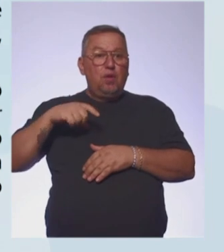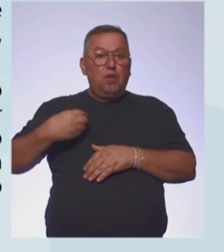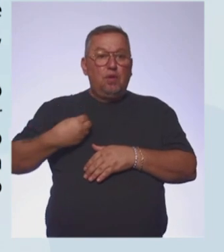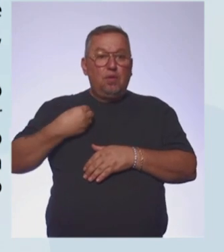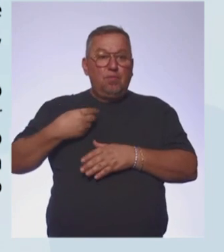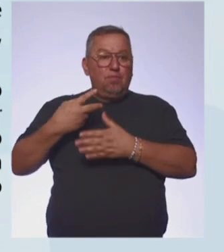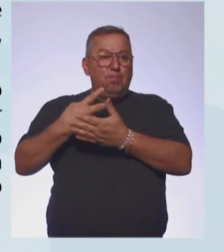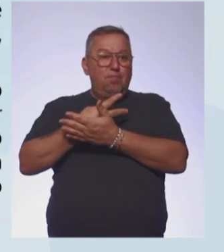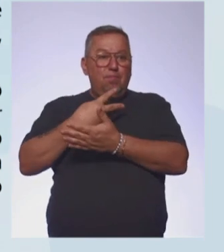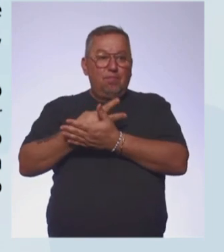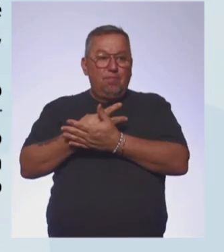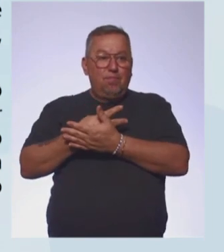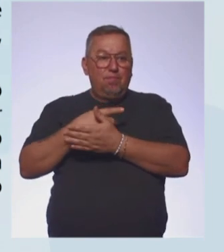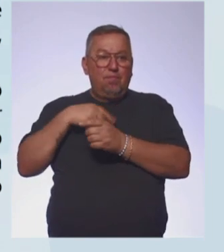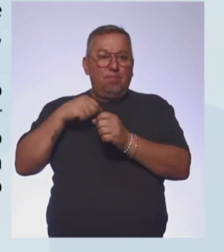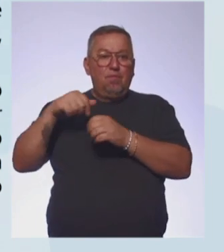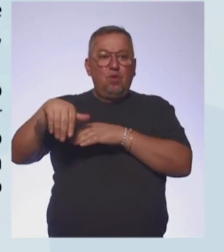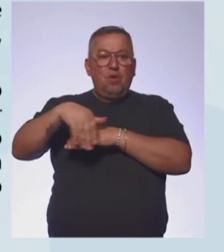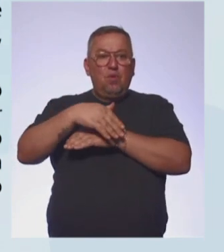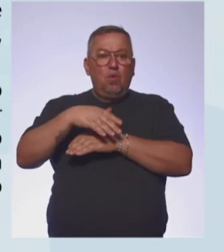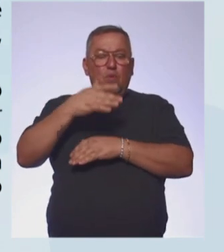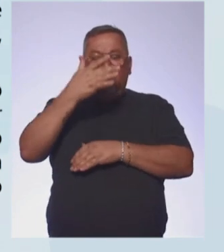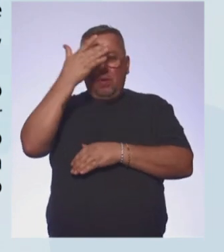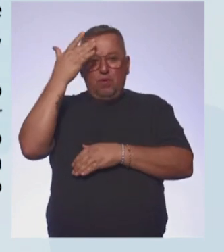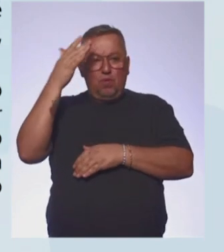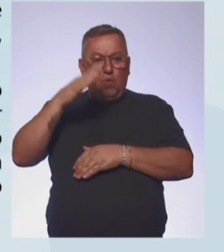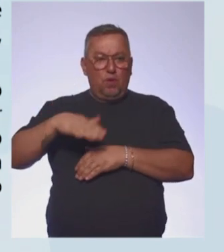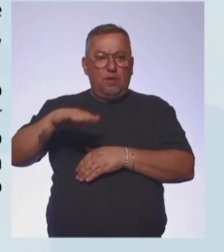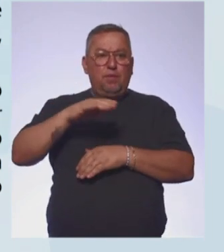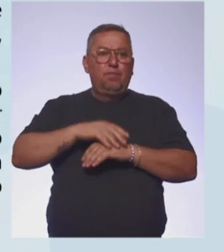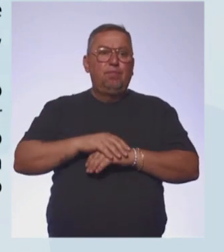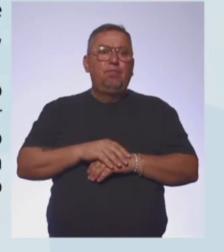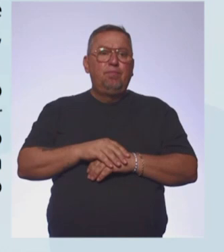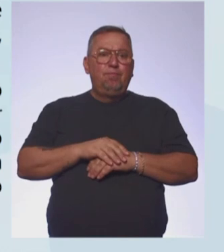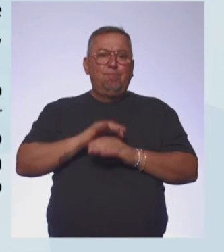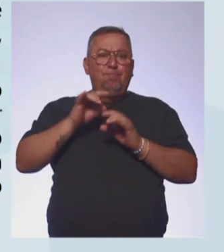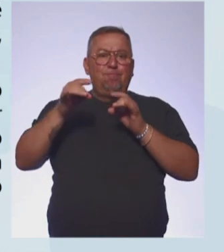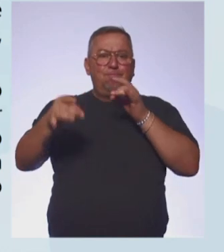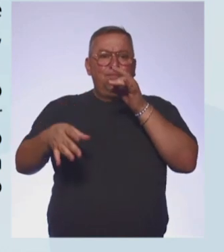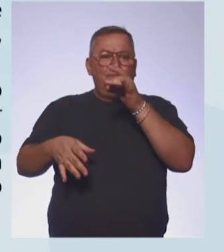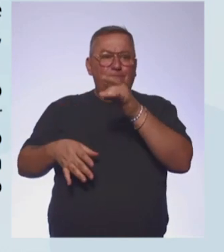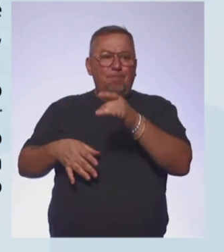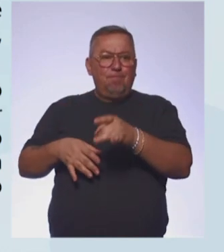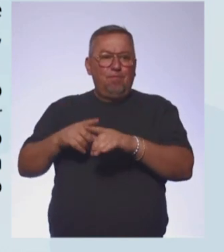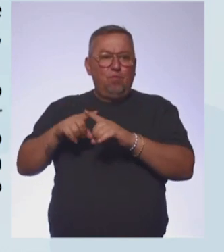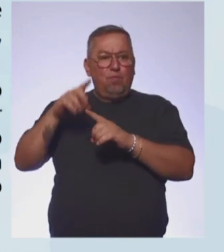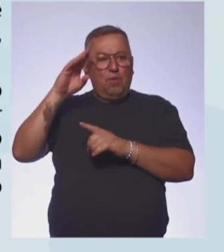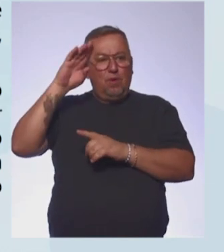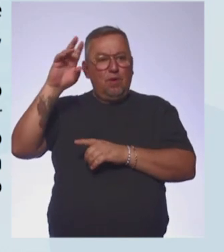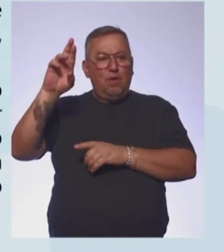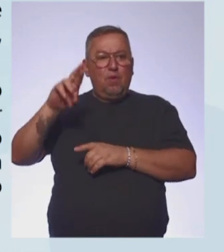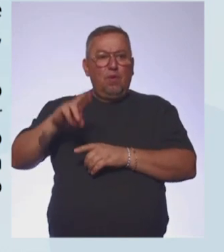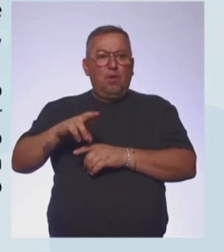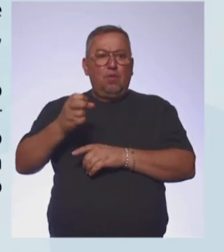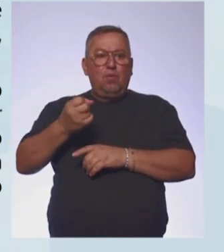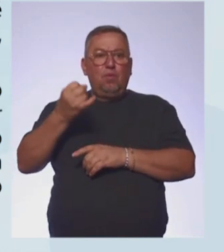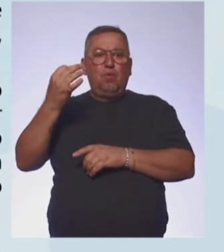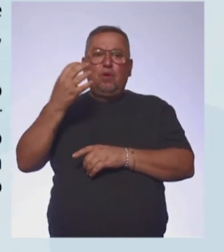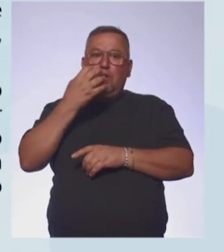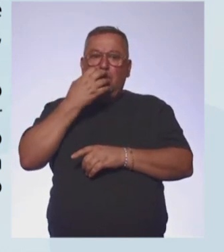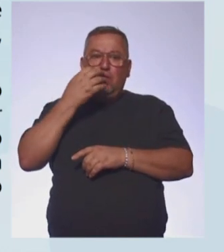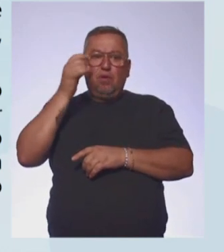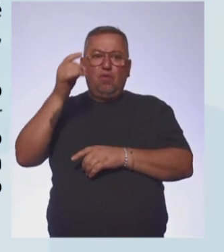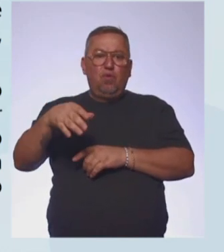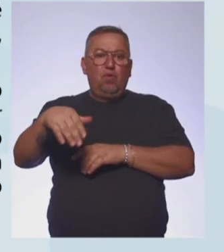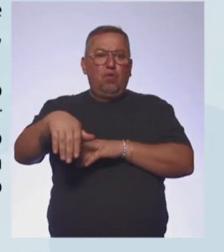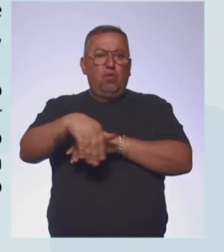milhões sobrevivem de modo errante por meio de interação marginal com os humanos. O abandono dos animais é a principal razão do grande número